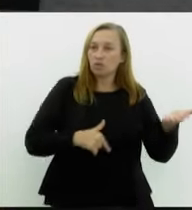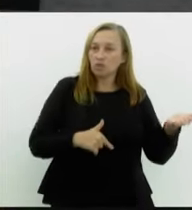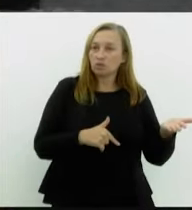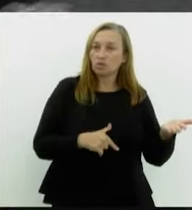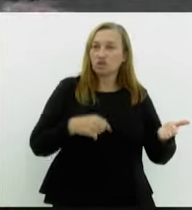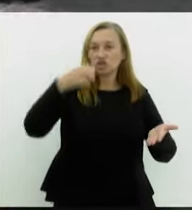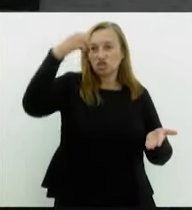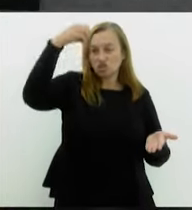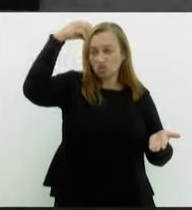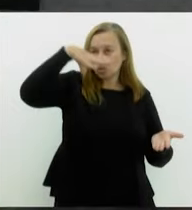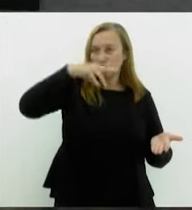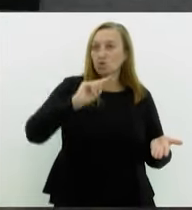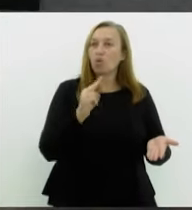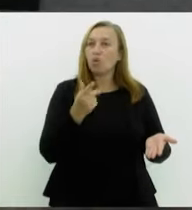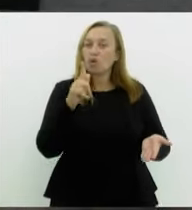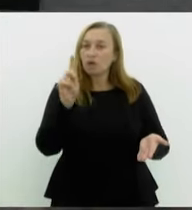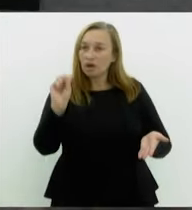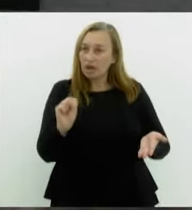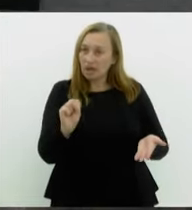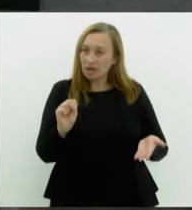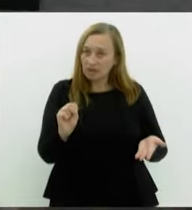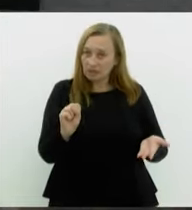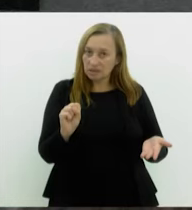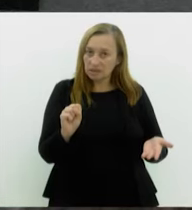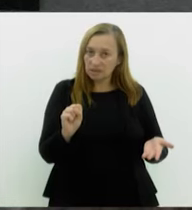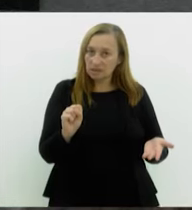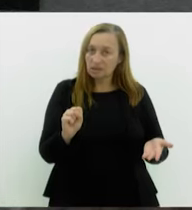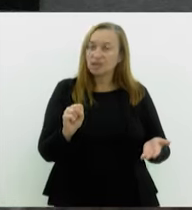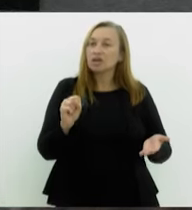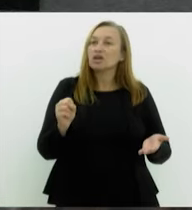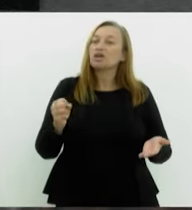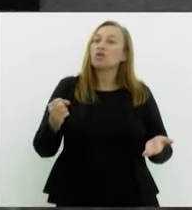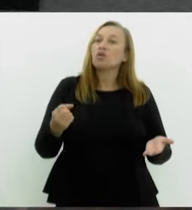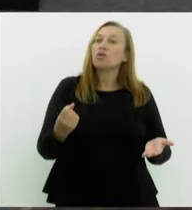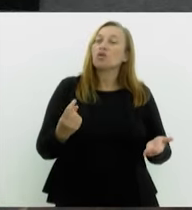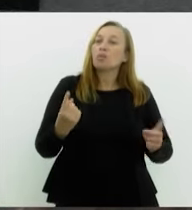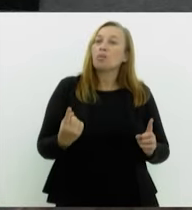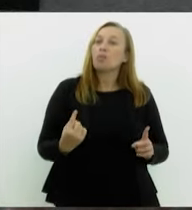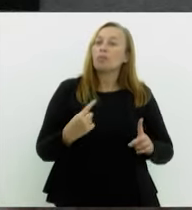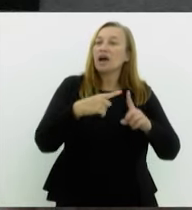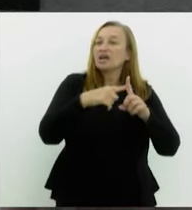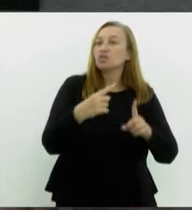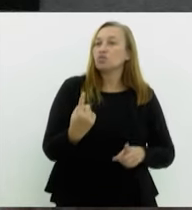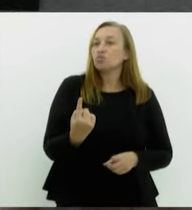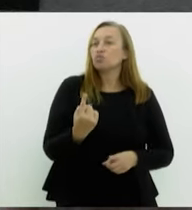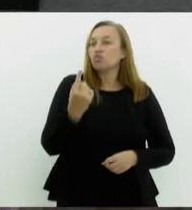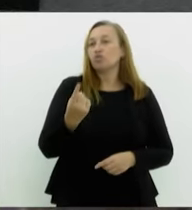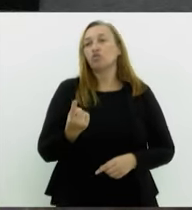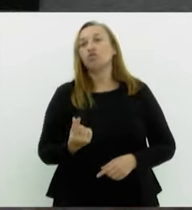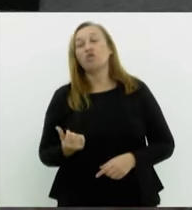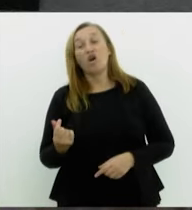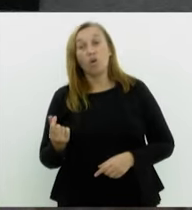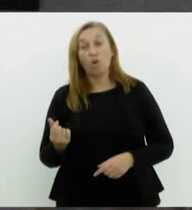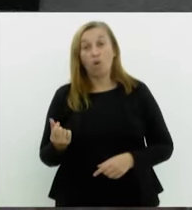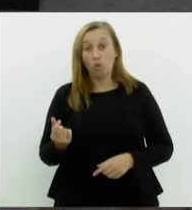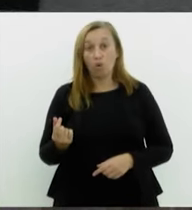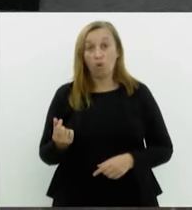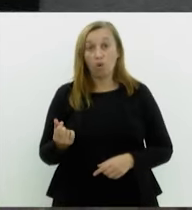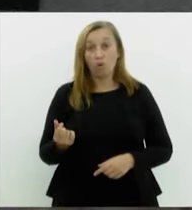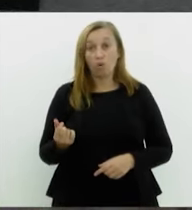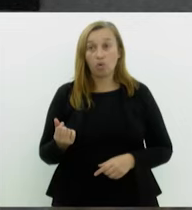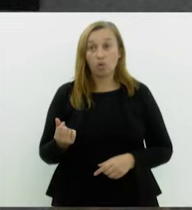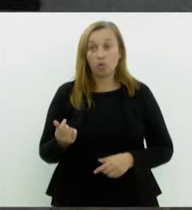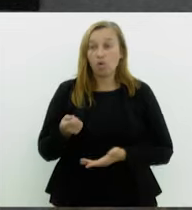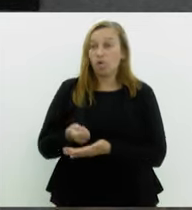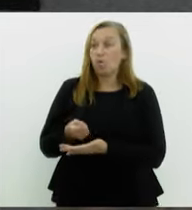uma conta de um serviço prestado por uma empresa particular na conta. Se você não pagar, vão cortar a tua luz, vão cortar o